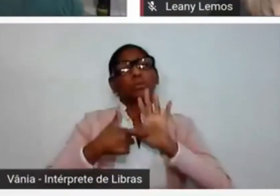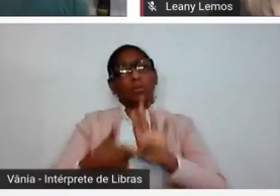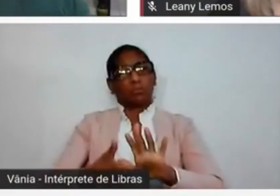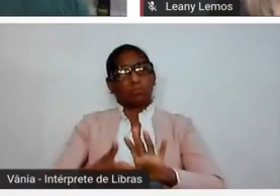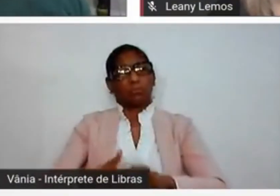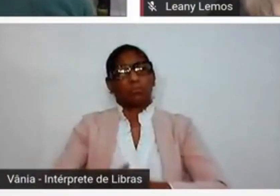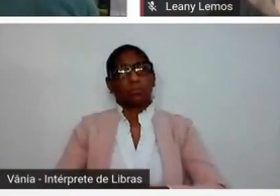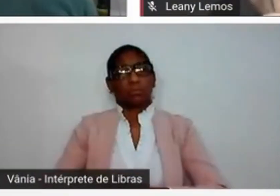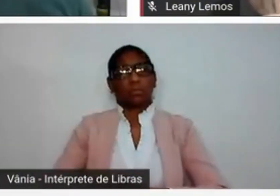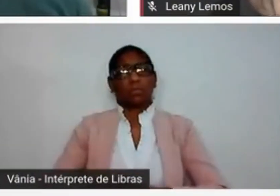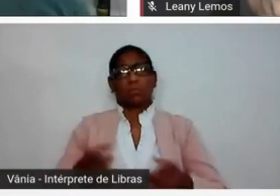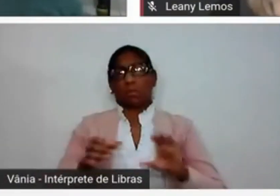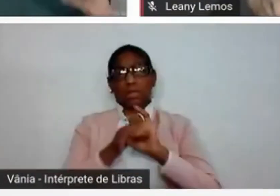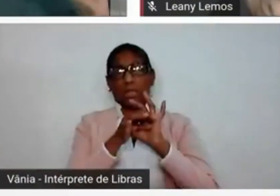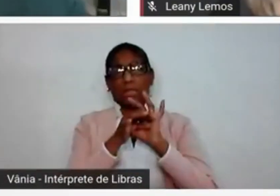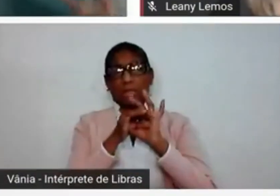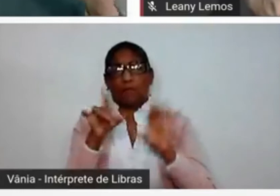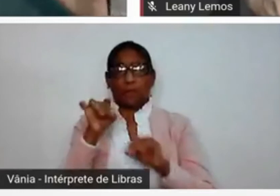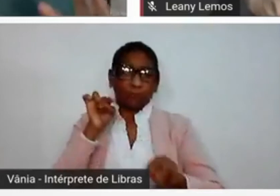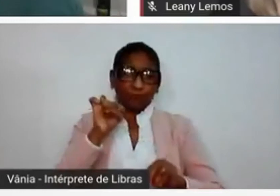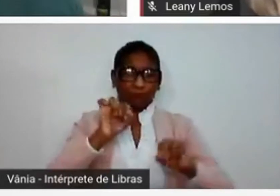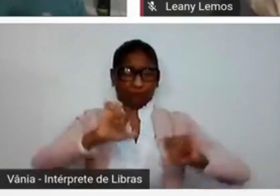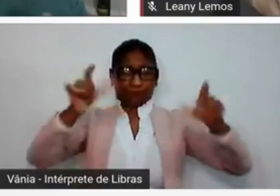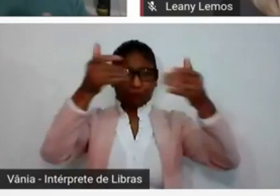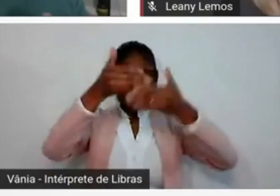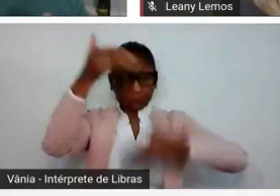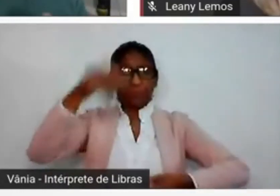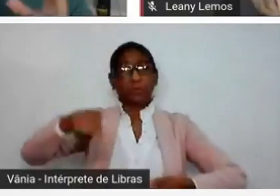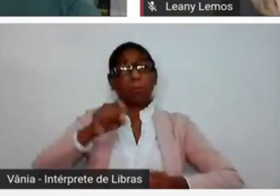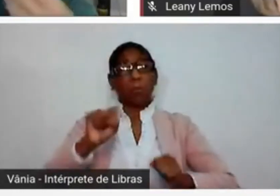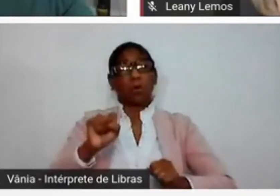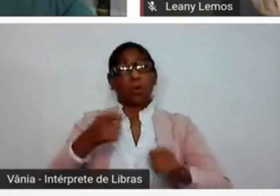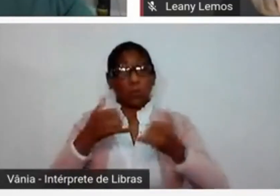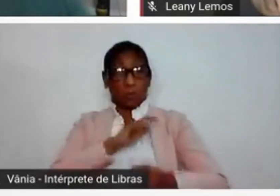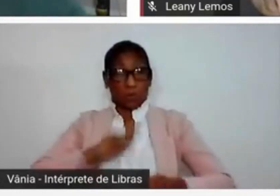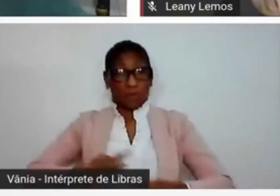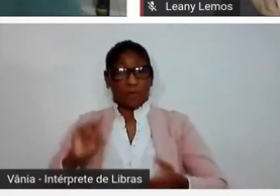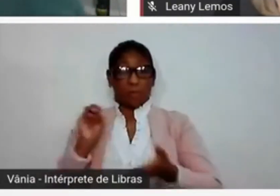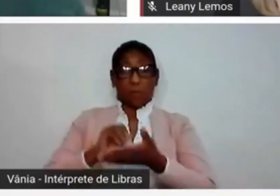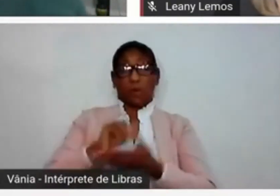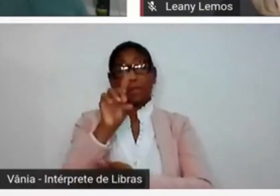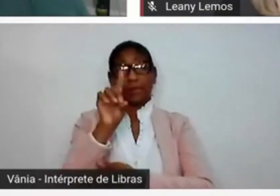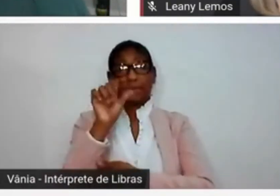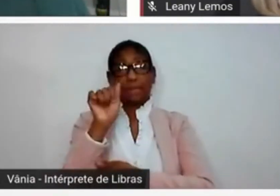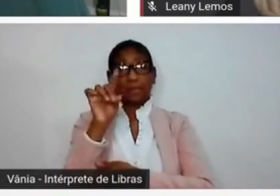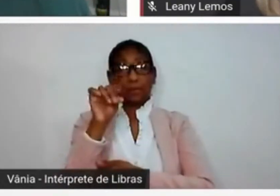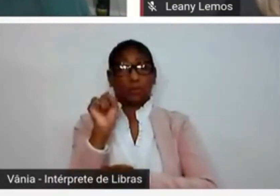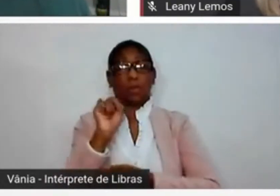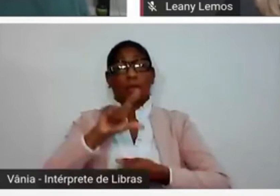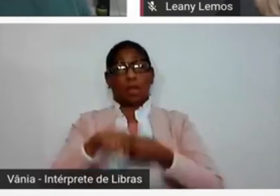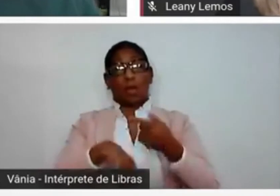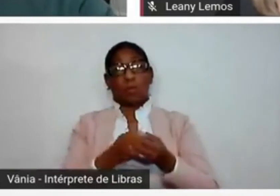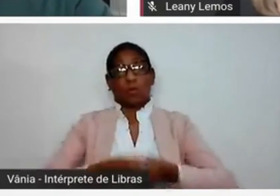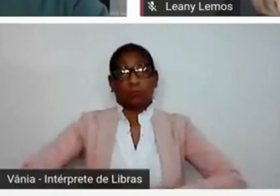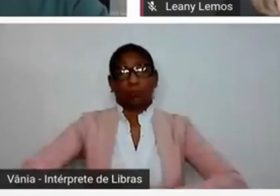aqui tudo é público, tudo é tornado público porque o governo do estado levanta os dados, apresenta publicamente esses dados, com compromisso